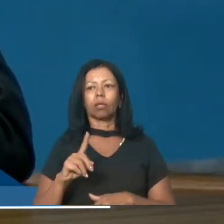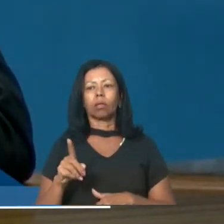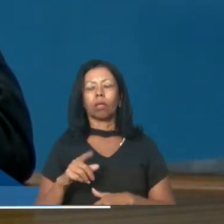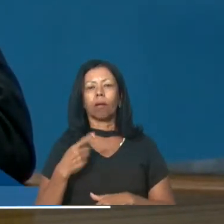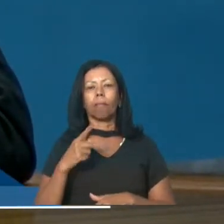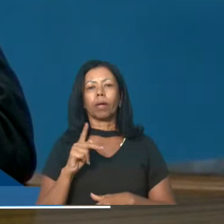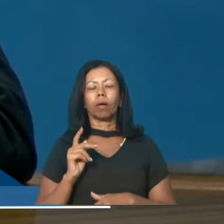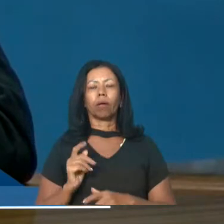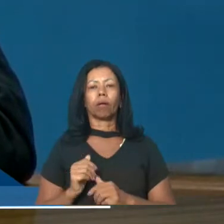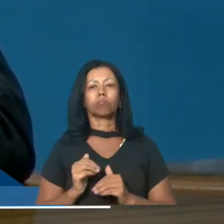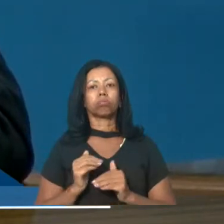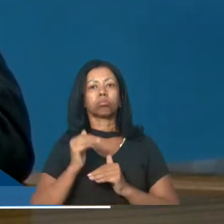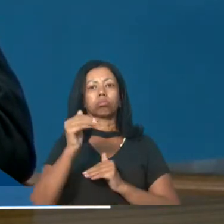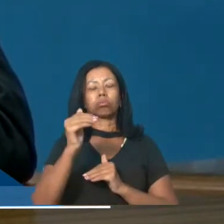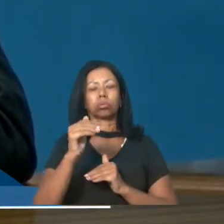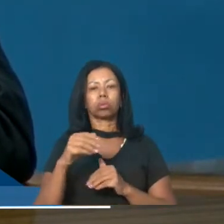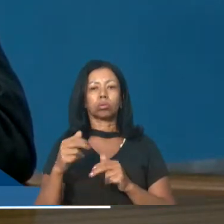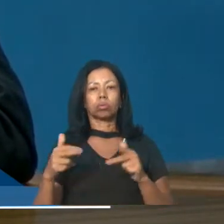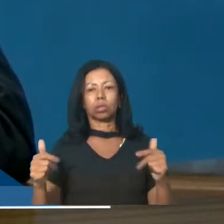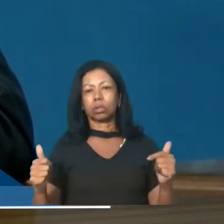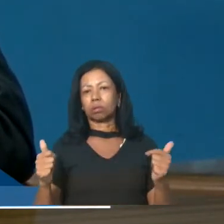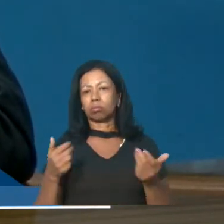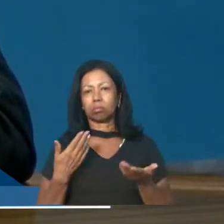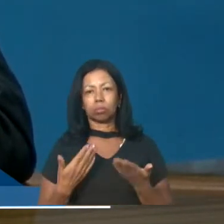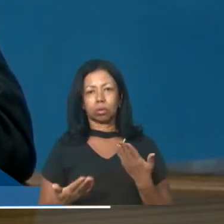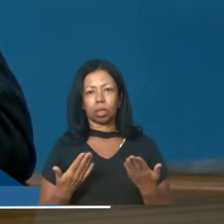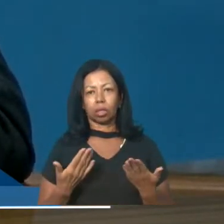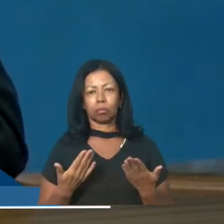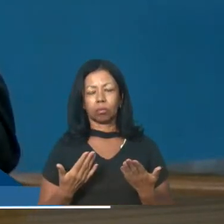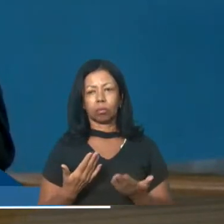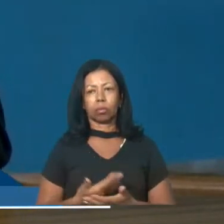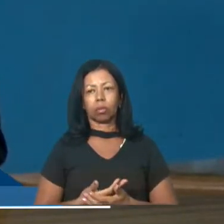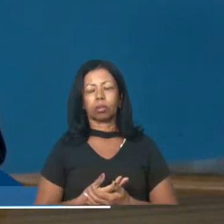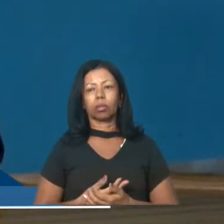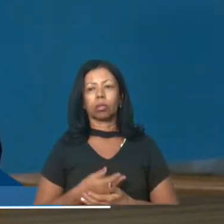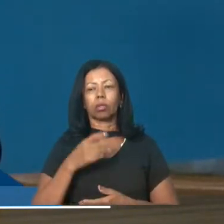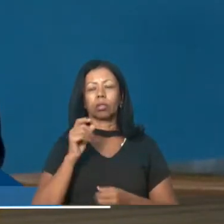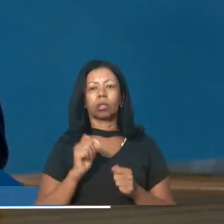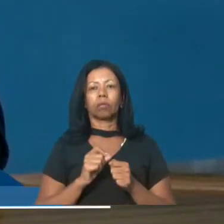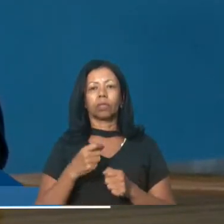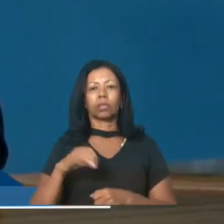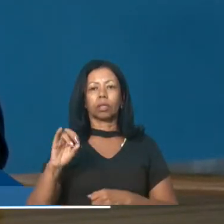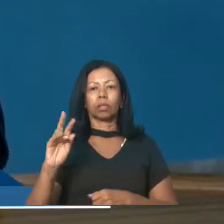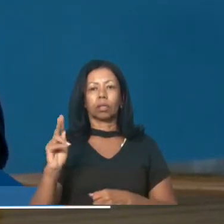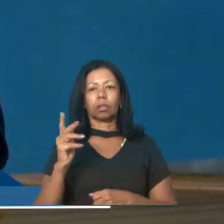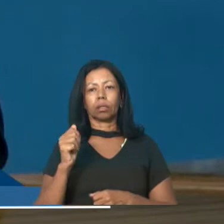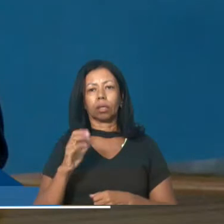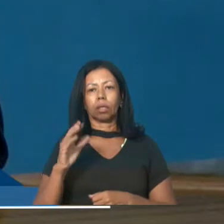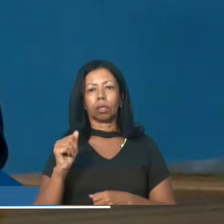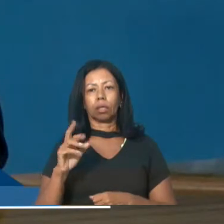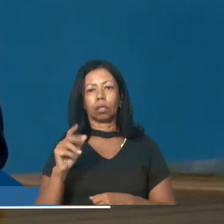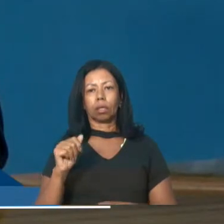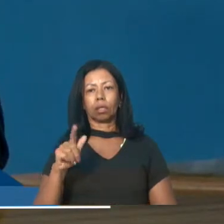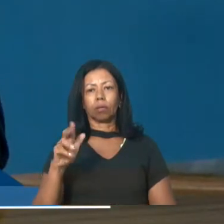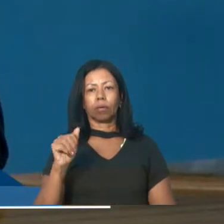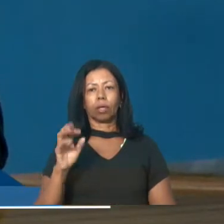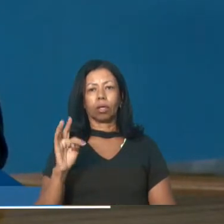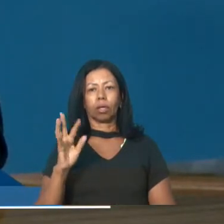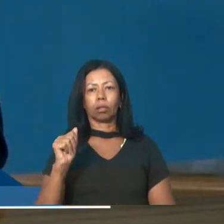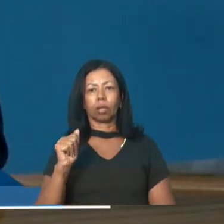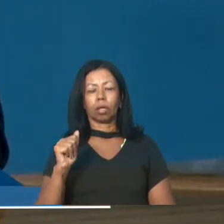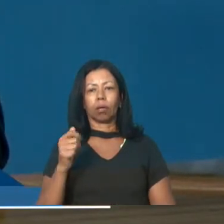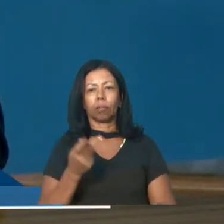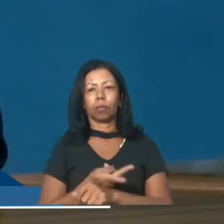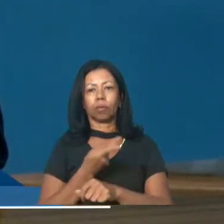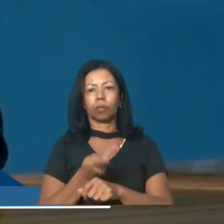para promover ações midiáticas, porque ele sim é midiático. O que ele fez na Ilha Caraguatá, de procurar moradores para dizer